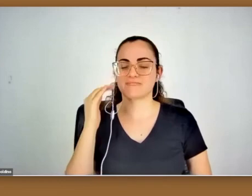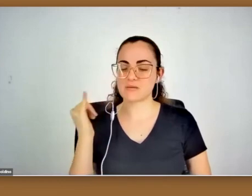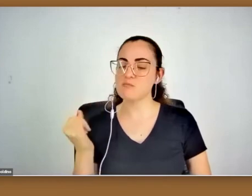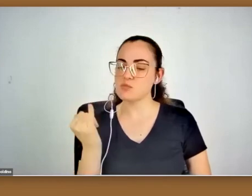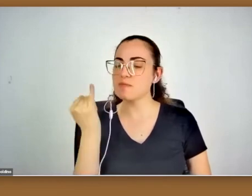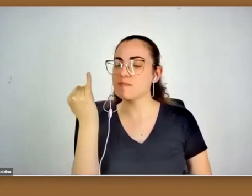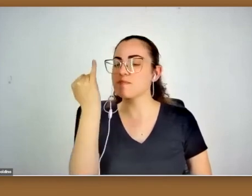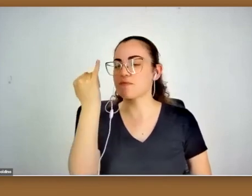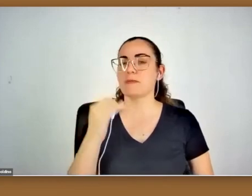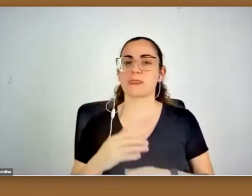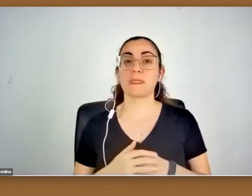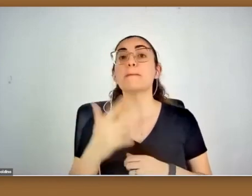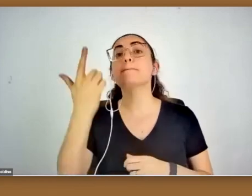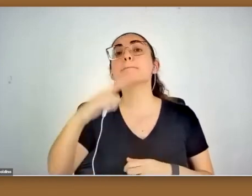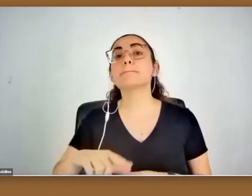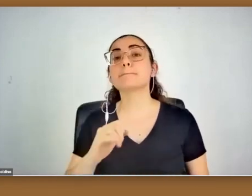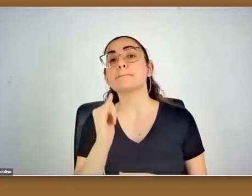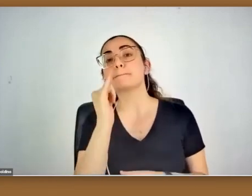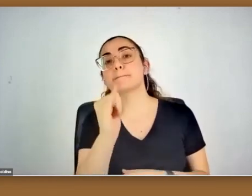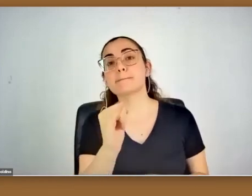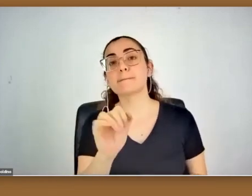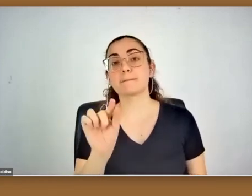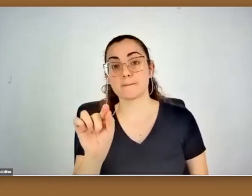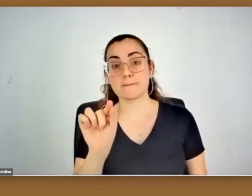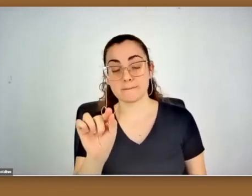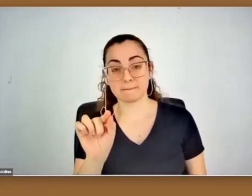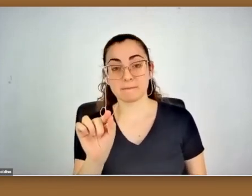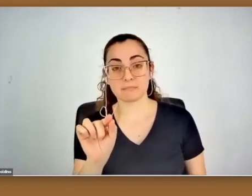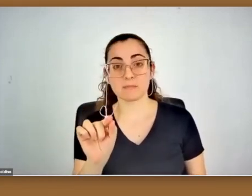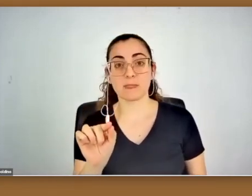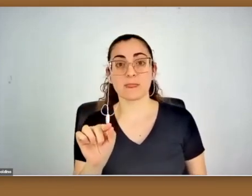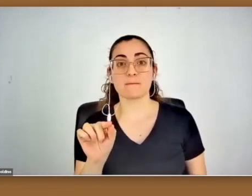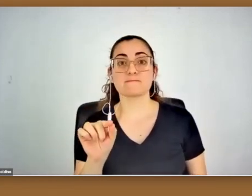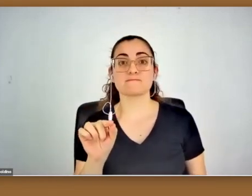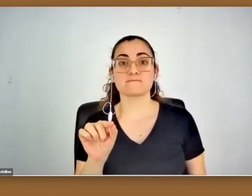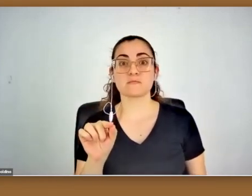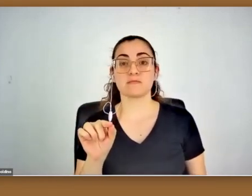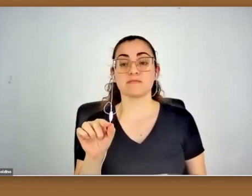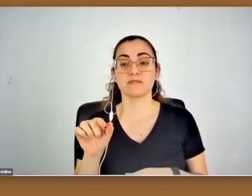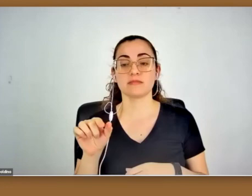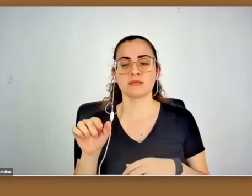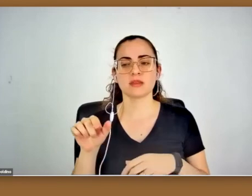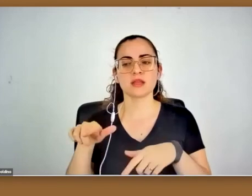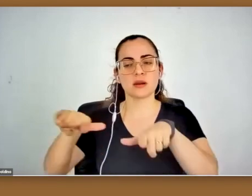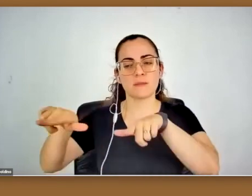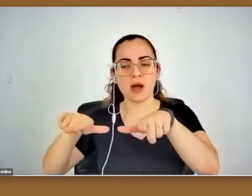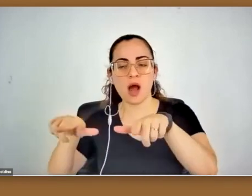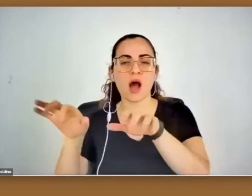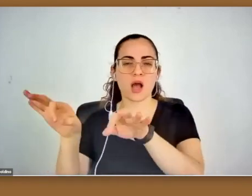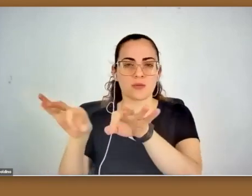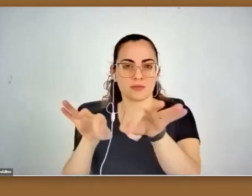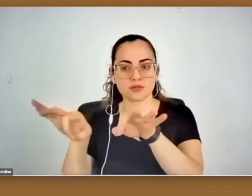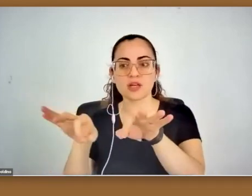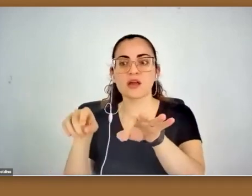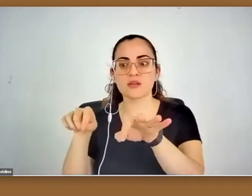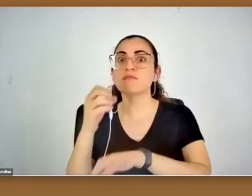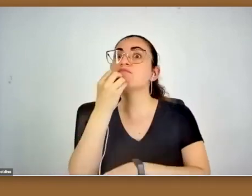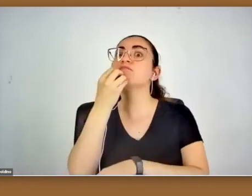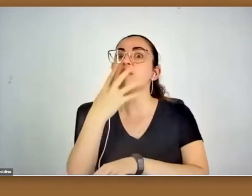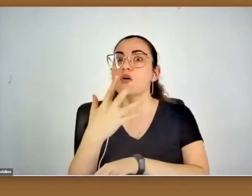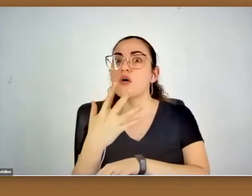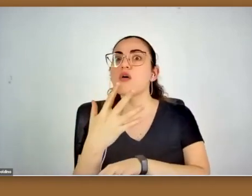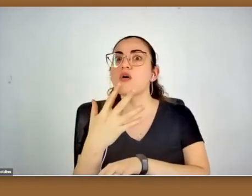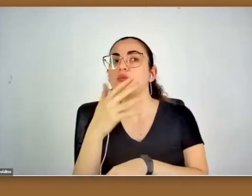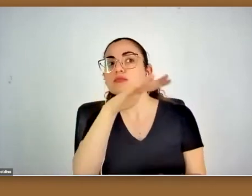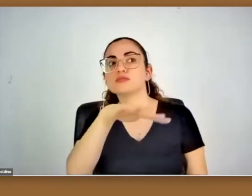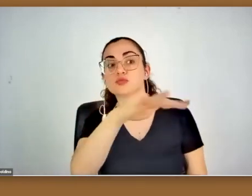me empolga muito em falar sobre isso é saber que é um trabalho que tem impacto na saúde da população, e muitas